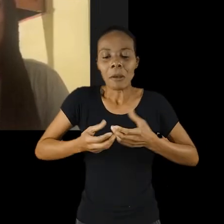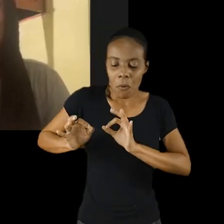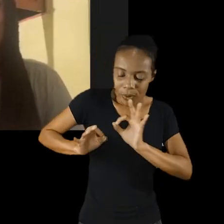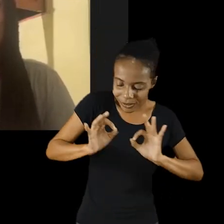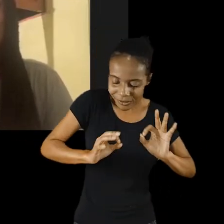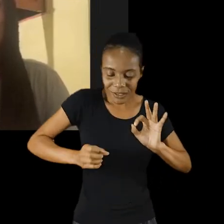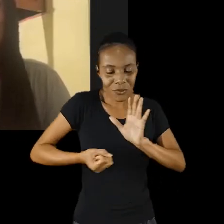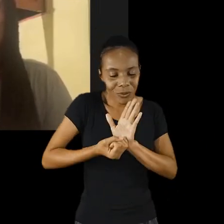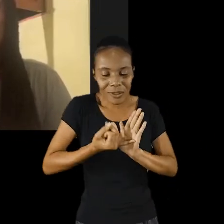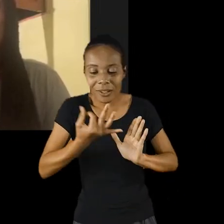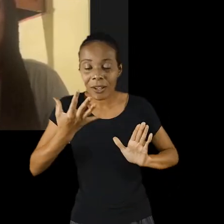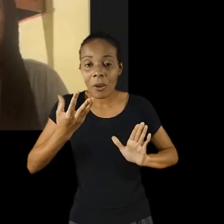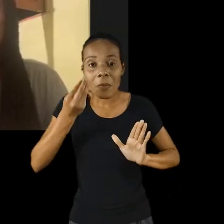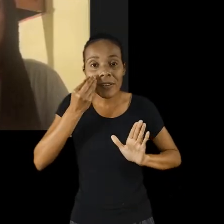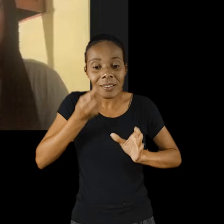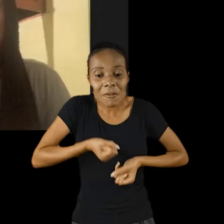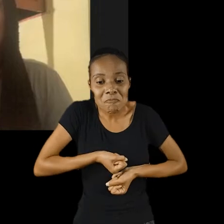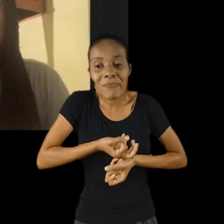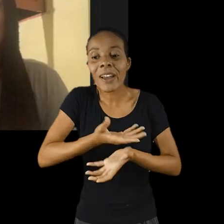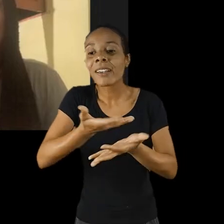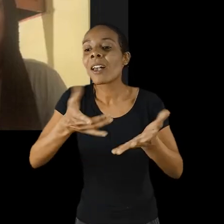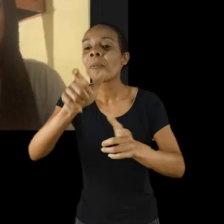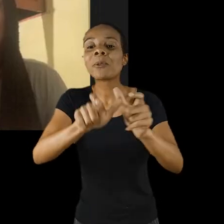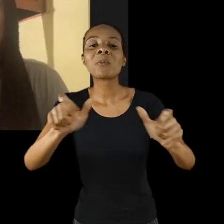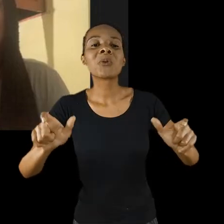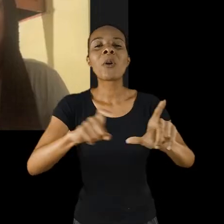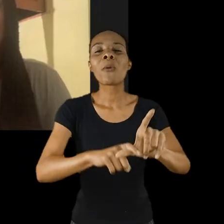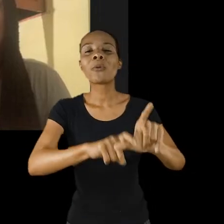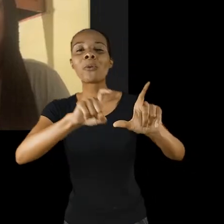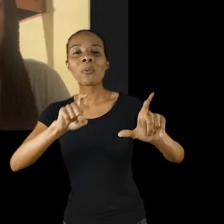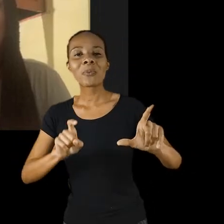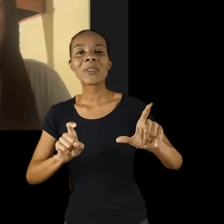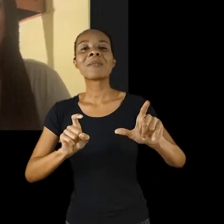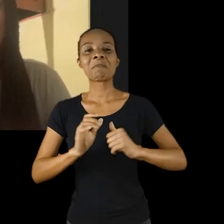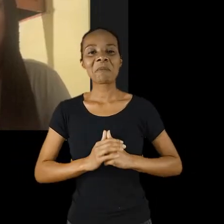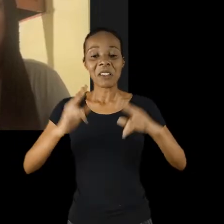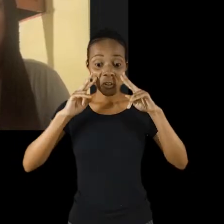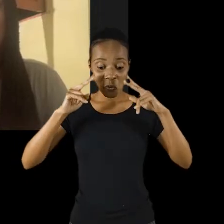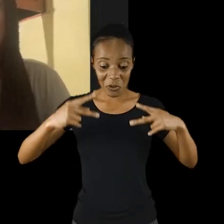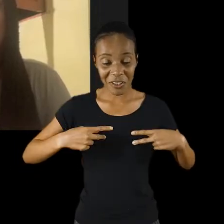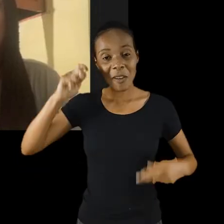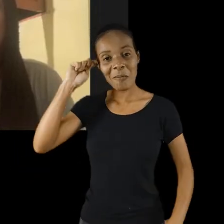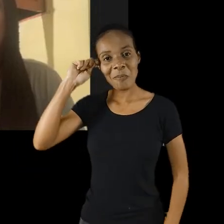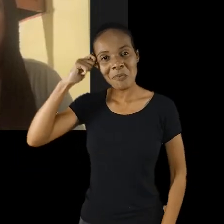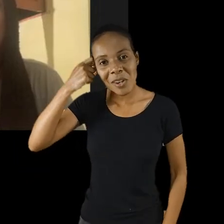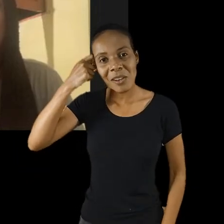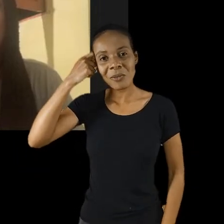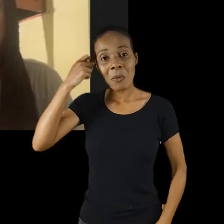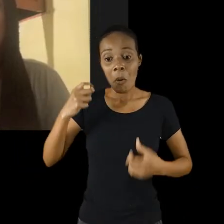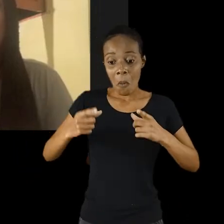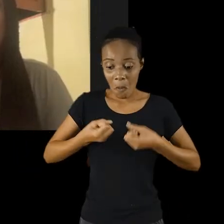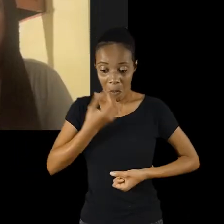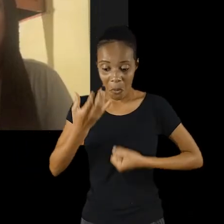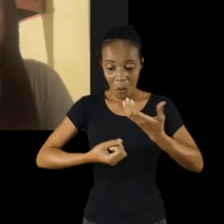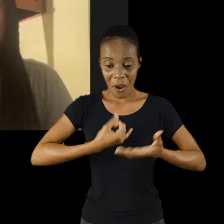identidade ancestral, sabe? Se reconhecer preto, sabe? Se reconhecer poeta, se reconhecer músico e tantas